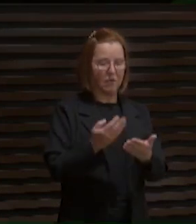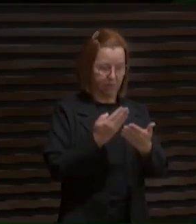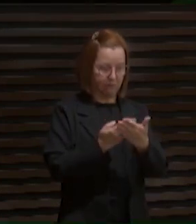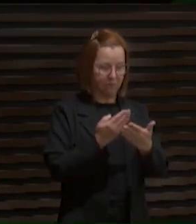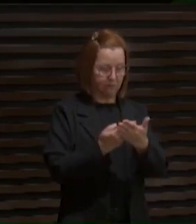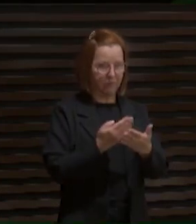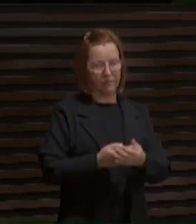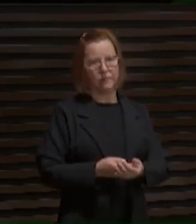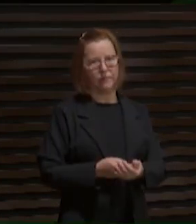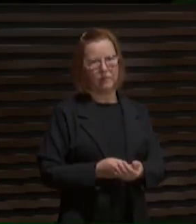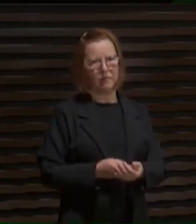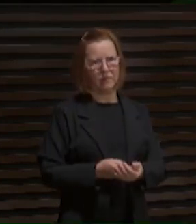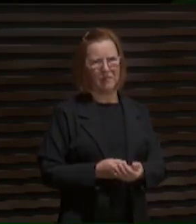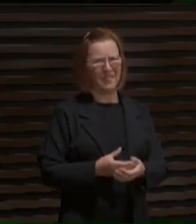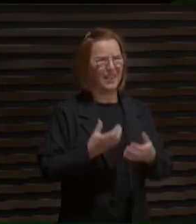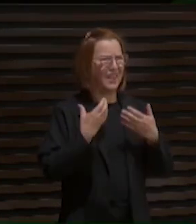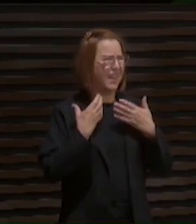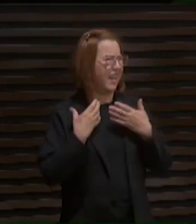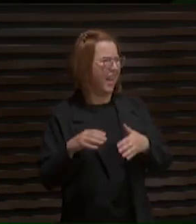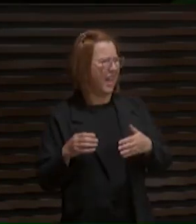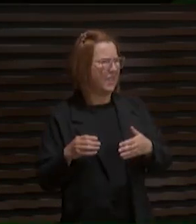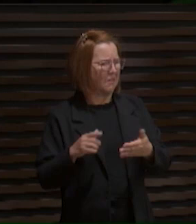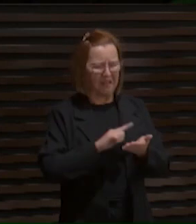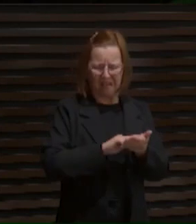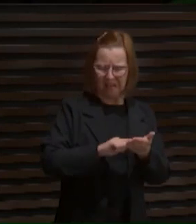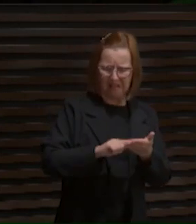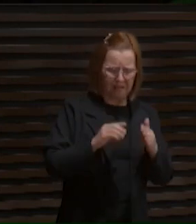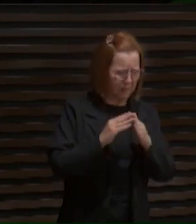Eu não quero cuidar da casa. Eu quero assistir série.